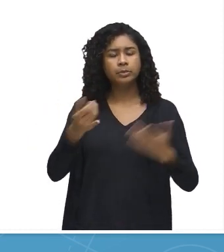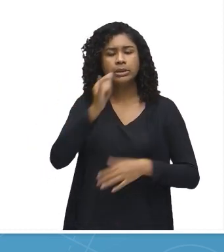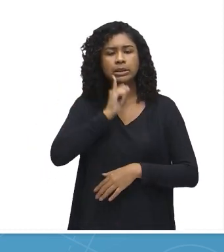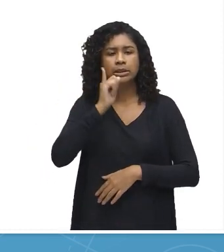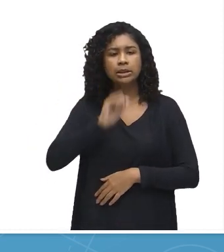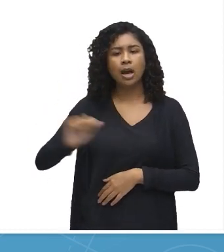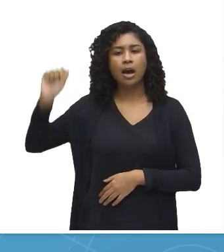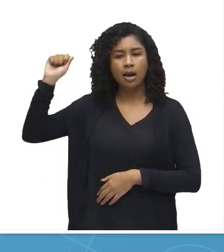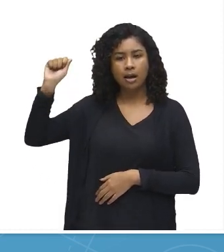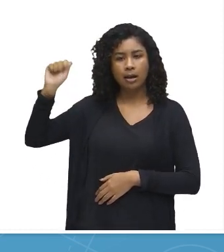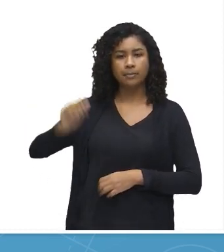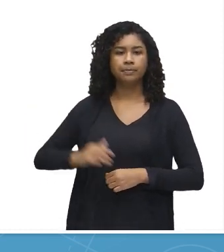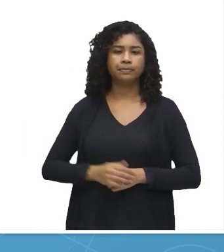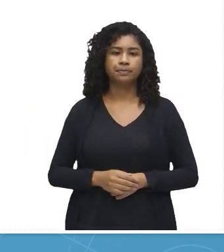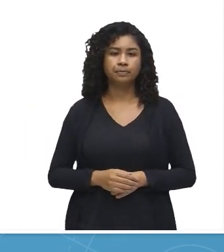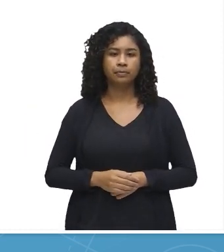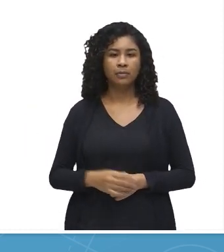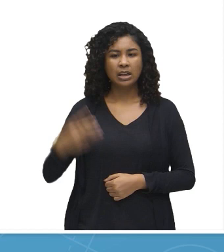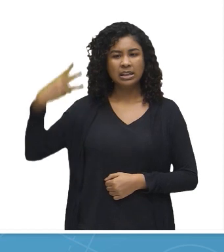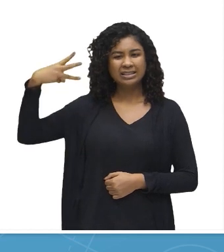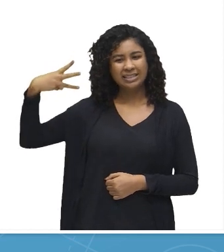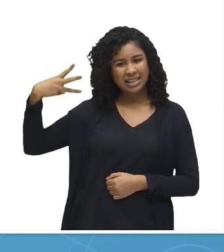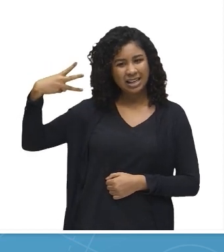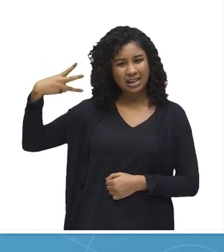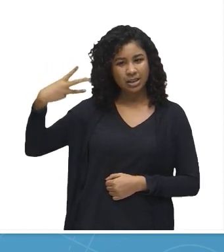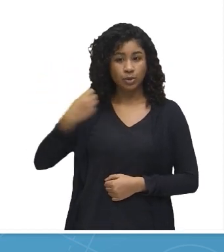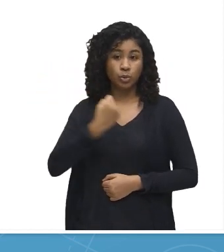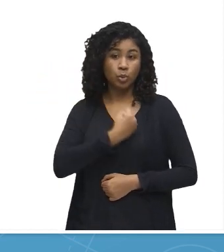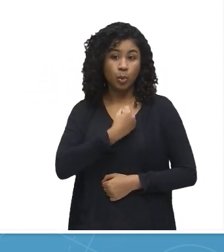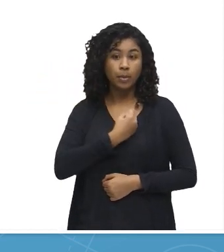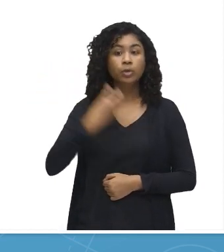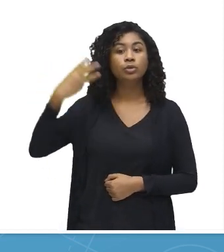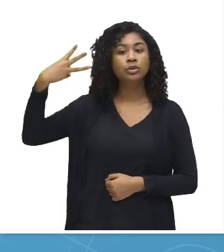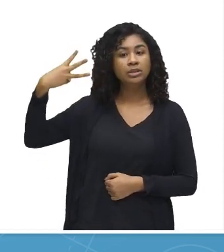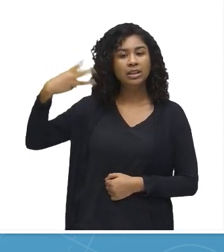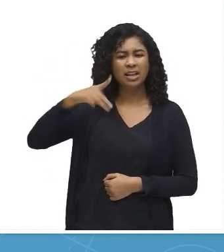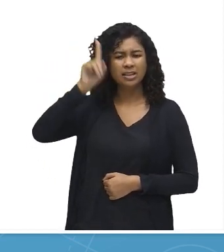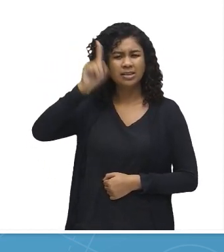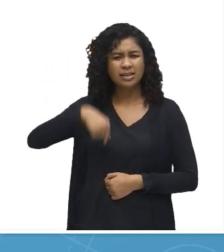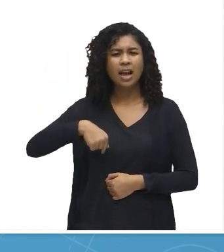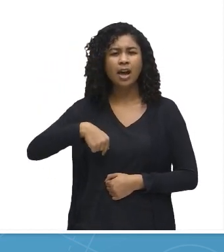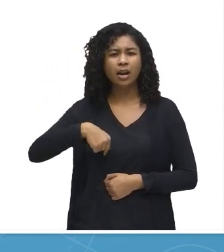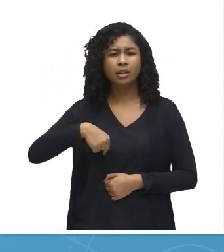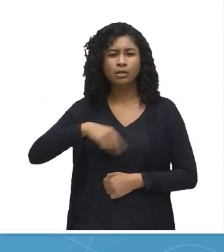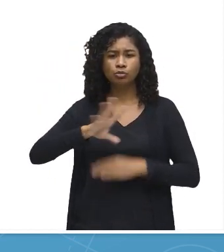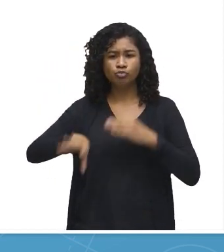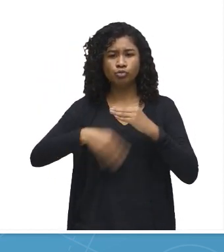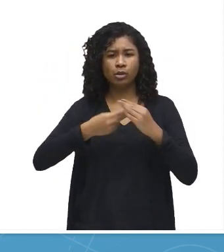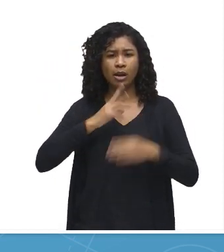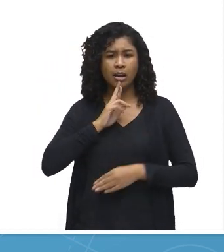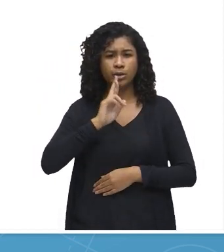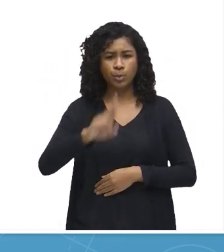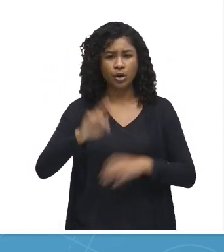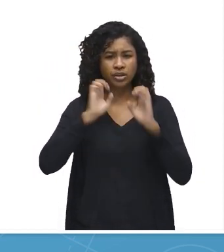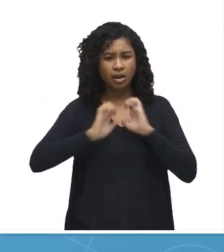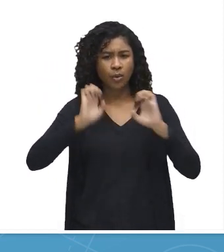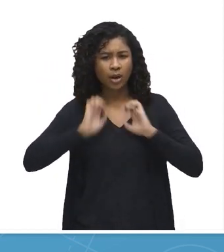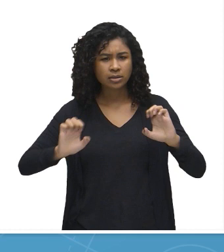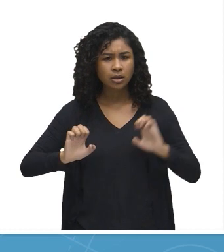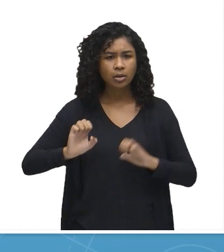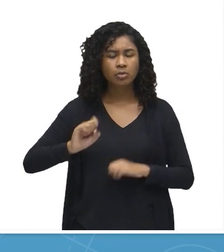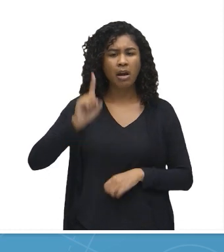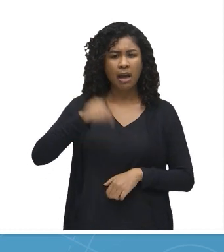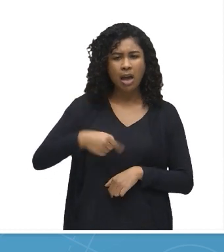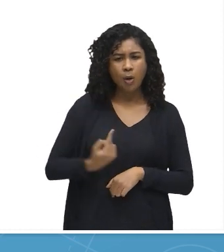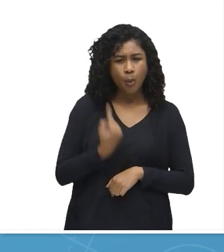perguntando, 3 é a solução dessa equação? Então eu preciso saber se o número 3 é uma das